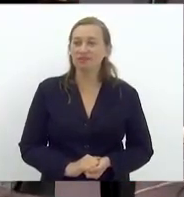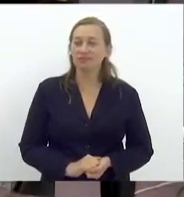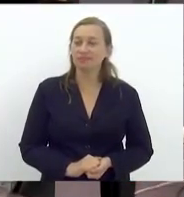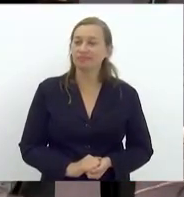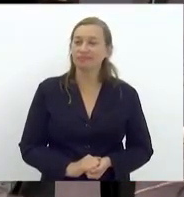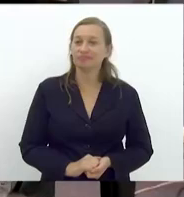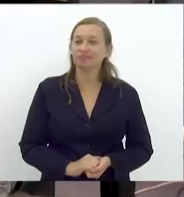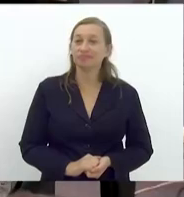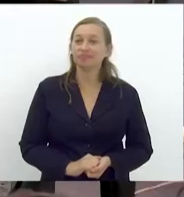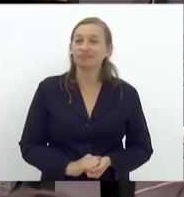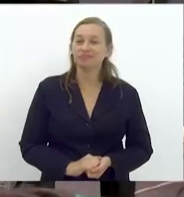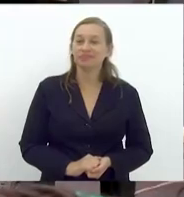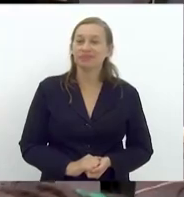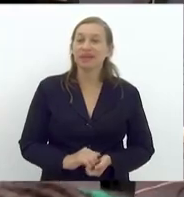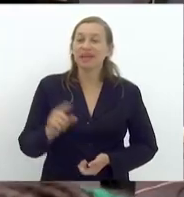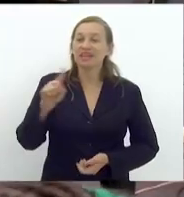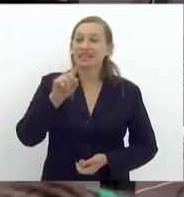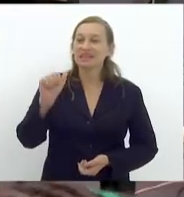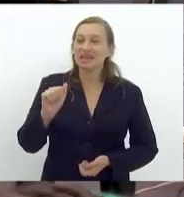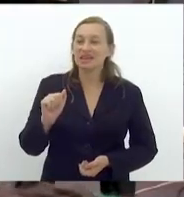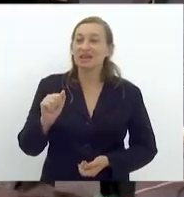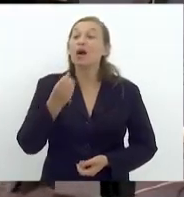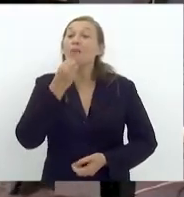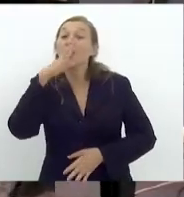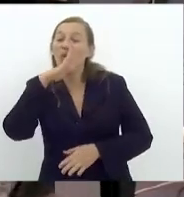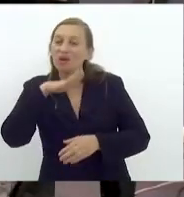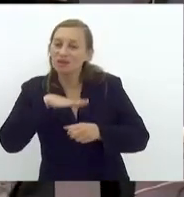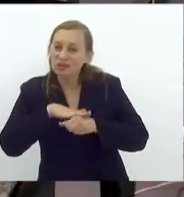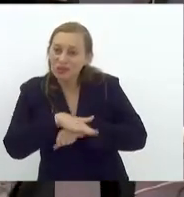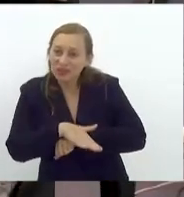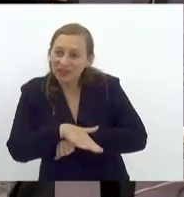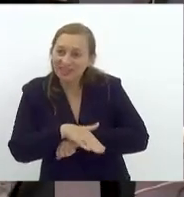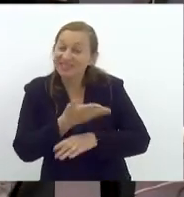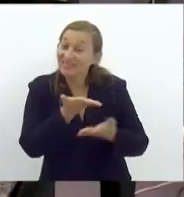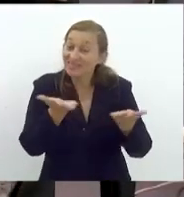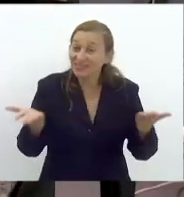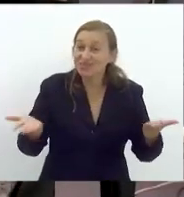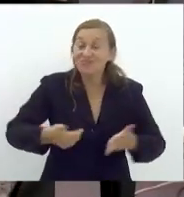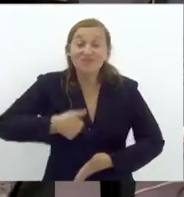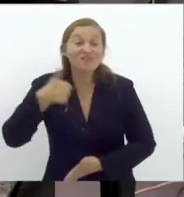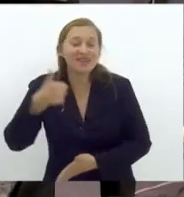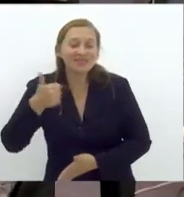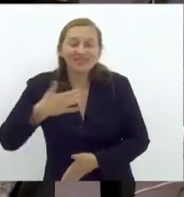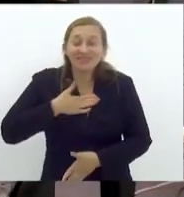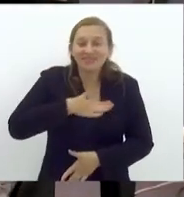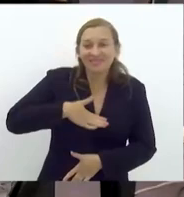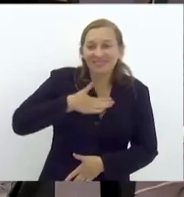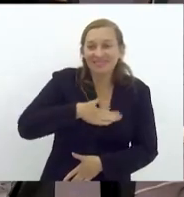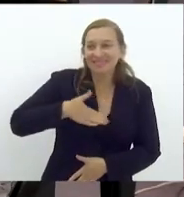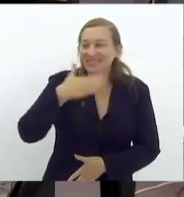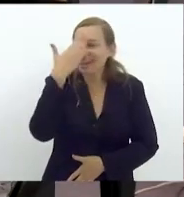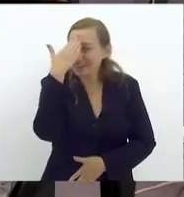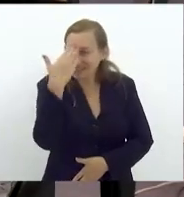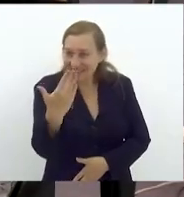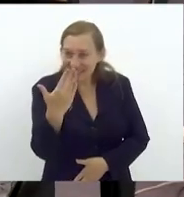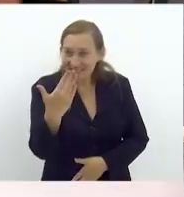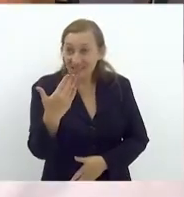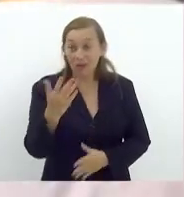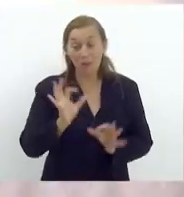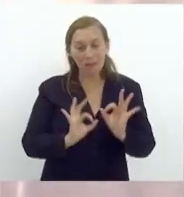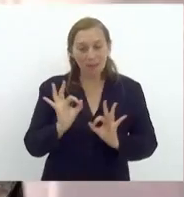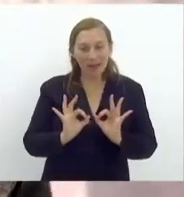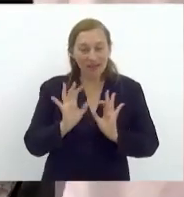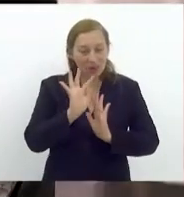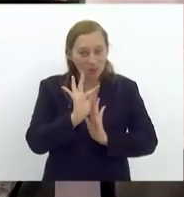foi zanepton boa noite gente primeiramente eu gostaria de agradecer aqui eu Até preparei